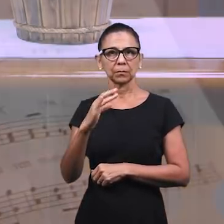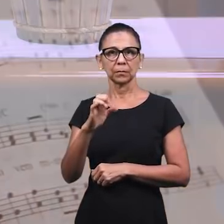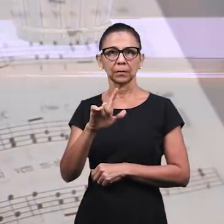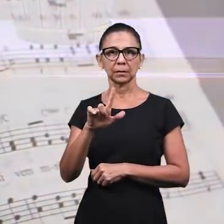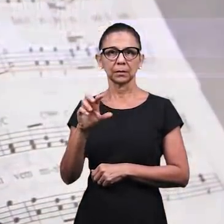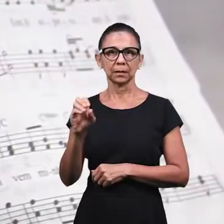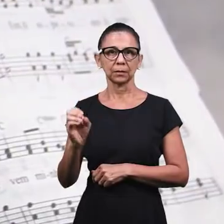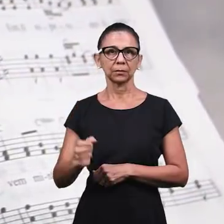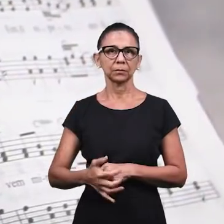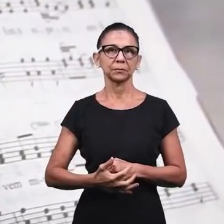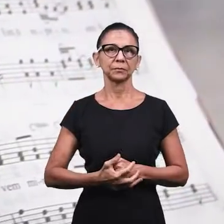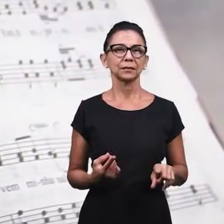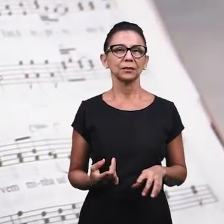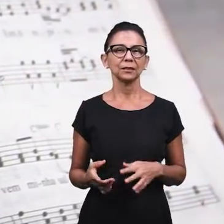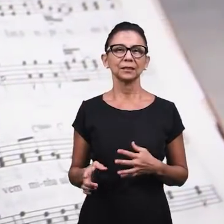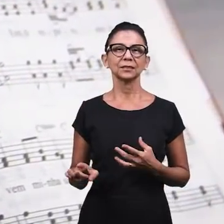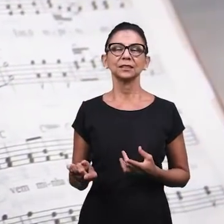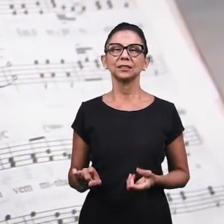jovens.